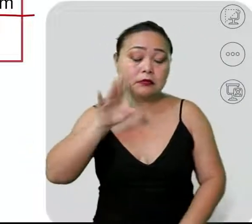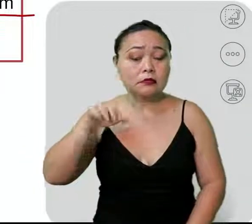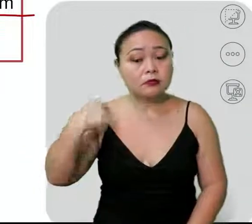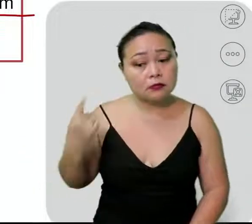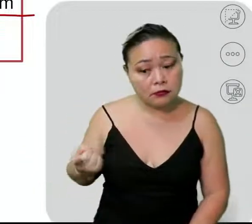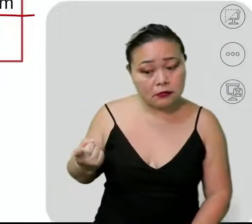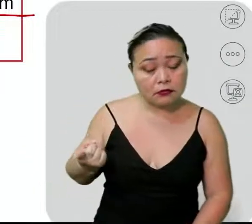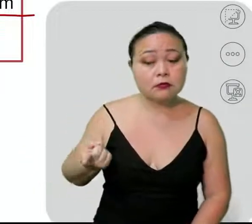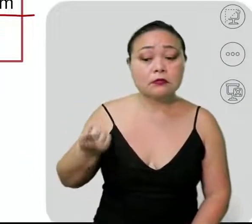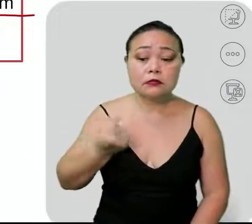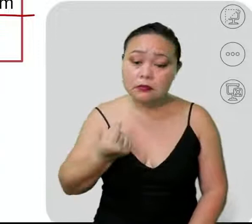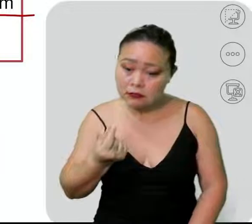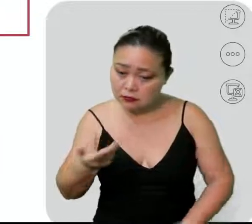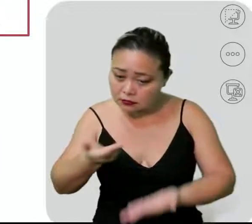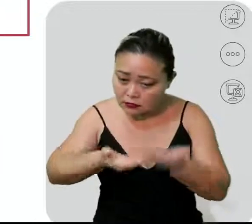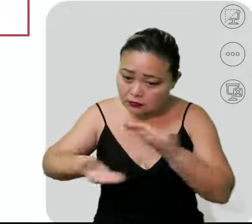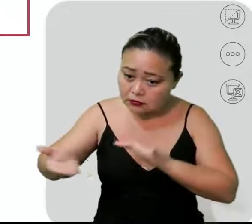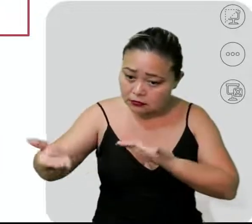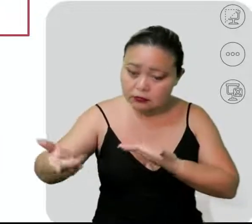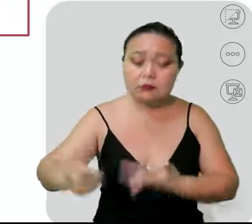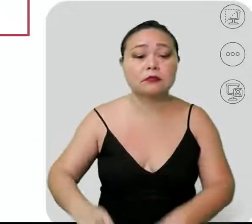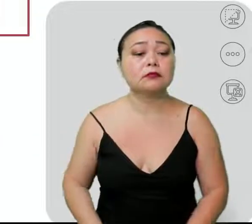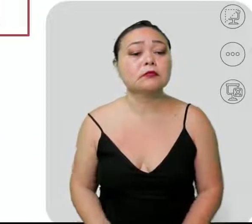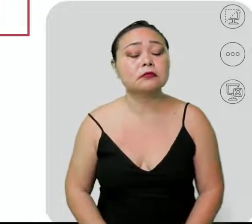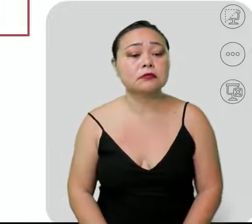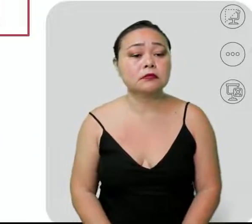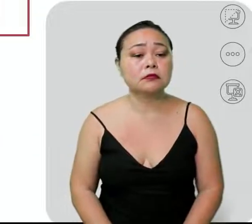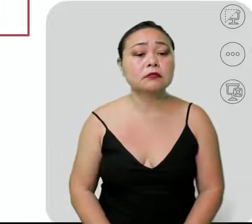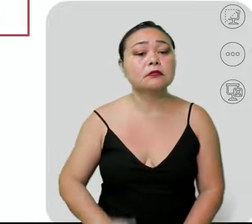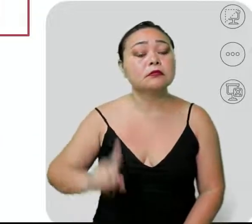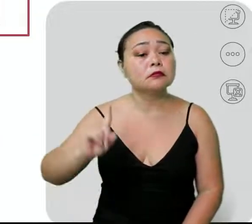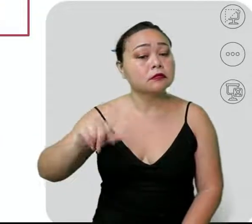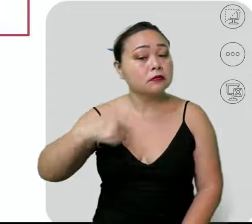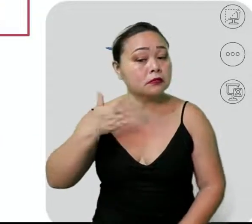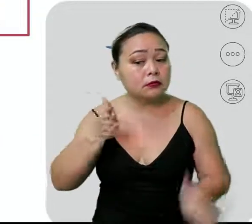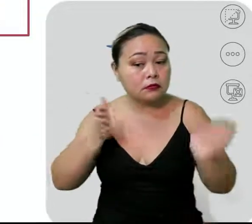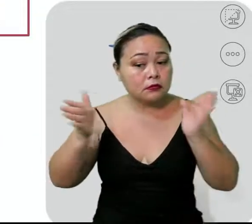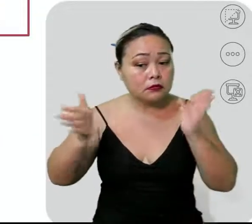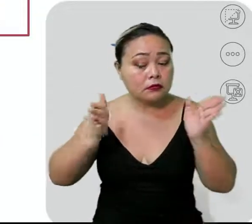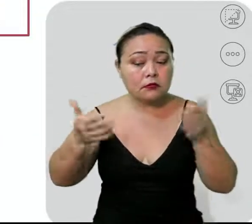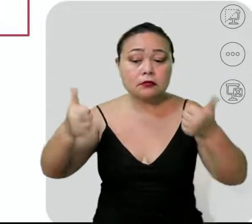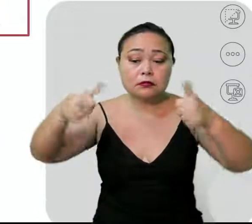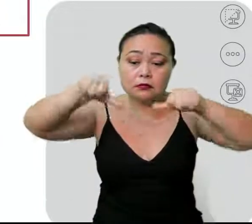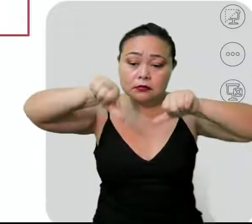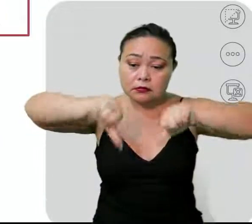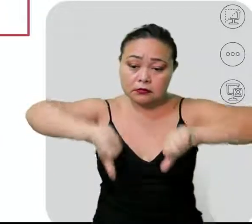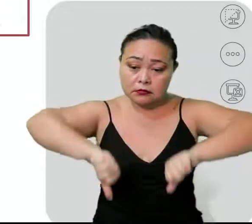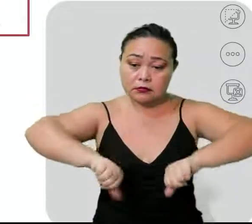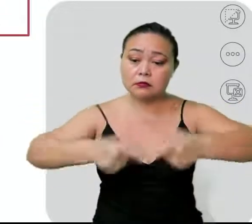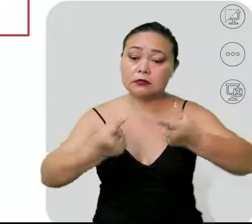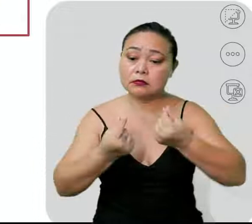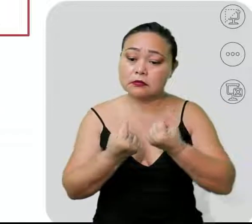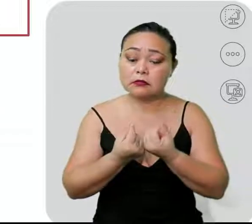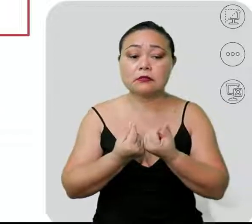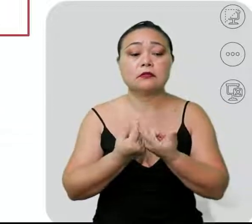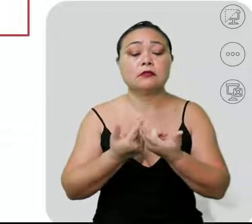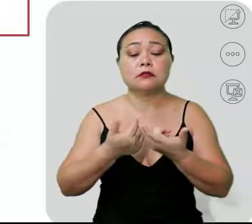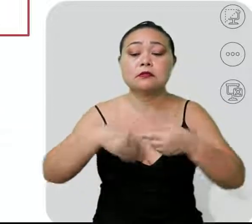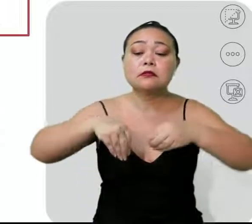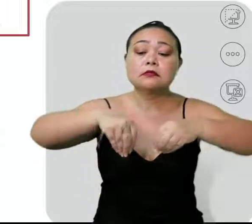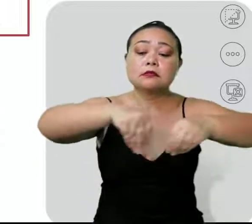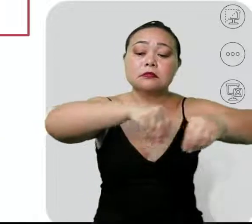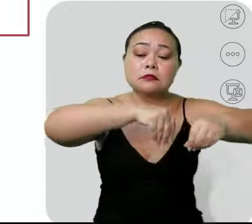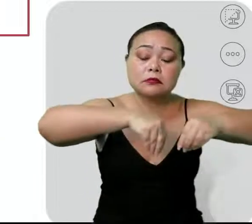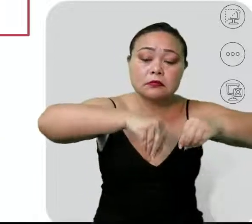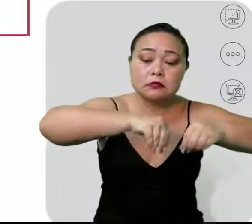legal ela a moeda de troca certo houve nesse período uma depressão as